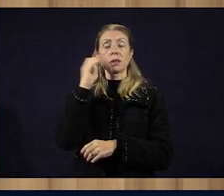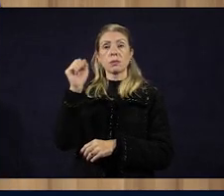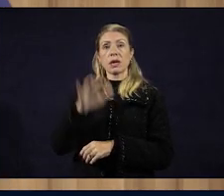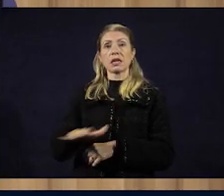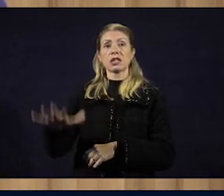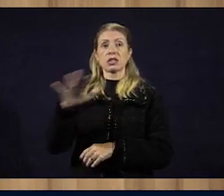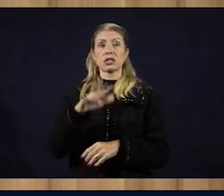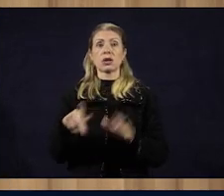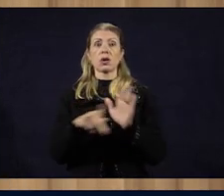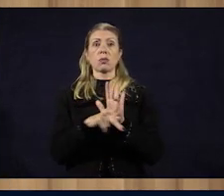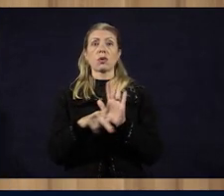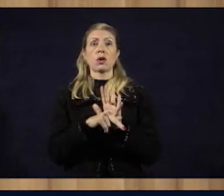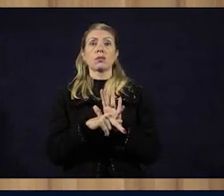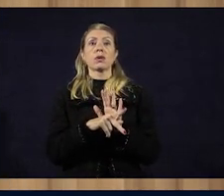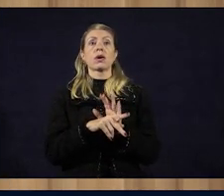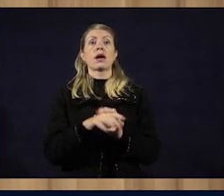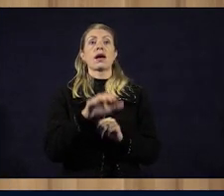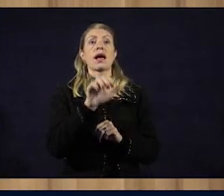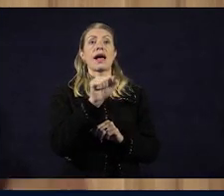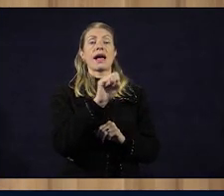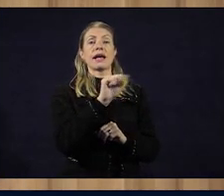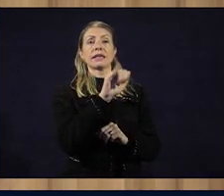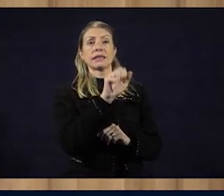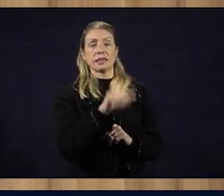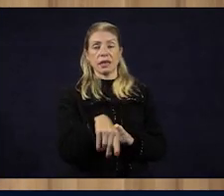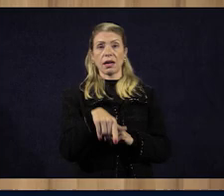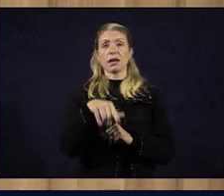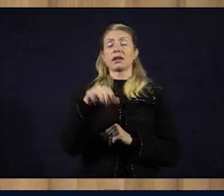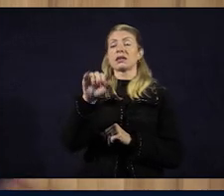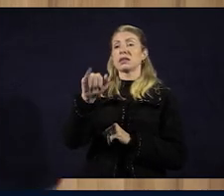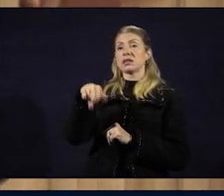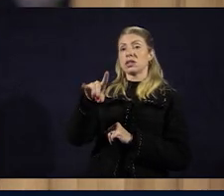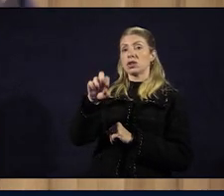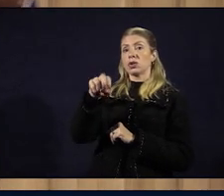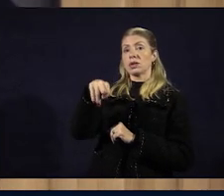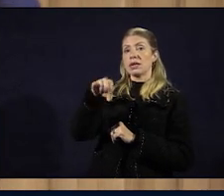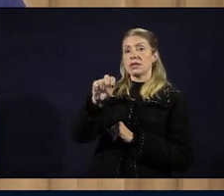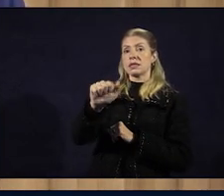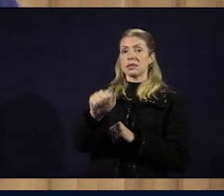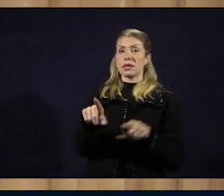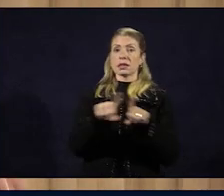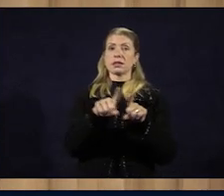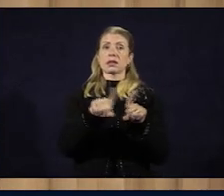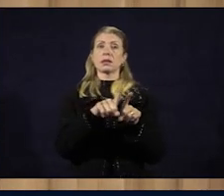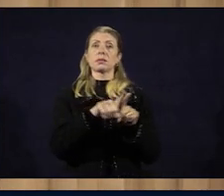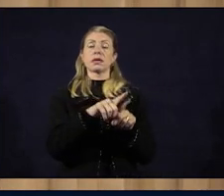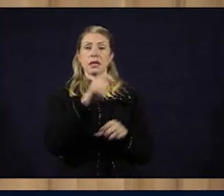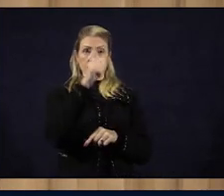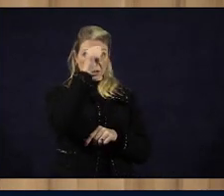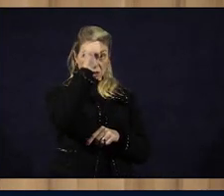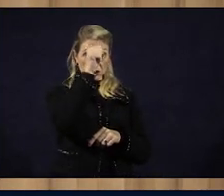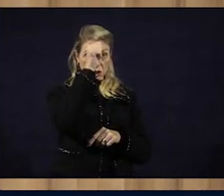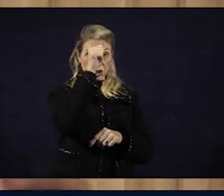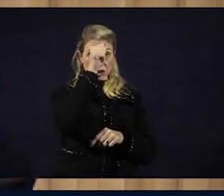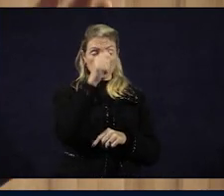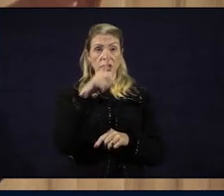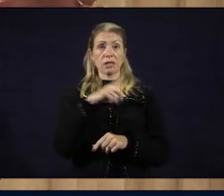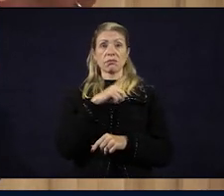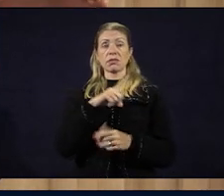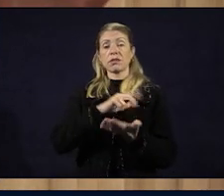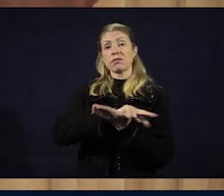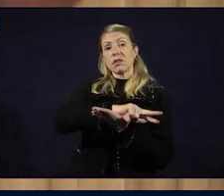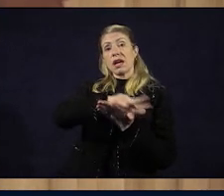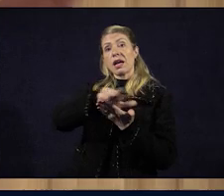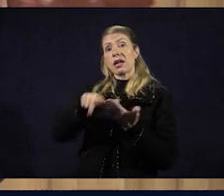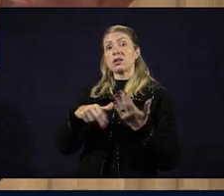do sul da Ásia, Indonésia, Índia, 50 por num raio de mais ou menos 1.000 quilômetros ali,